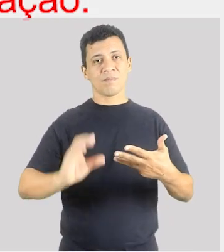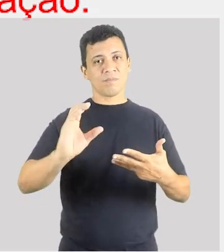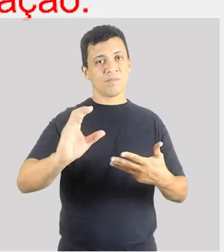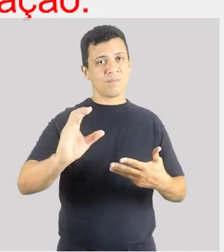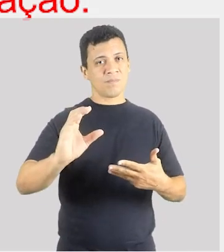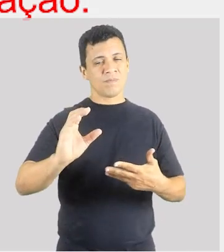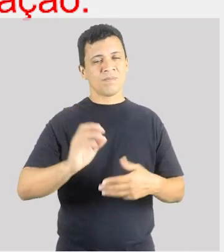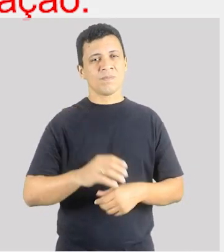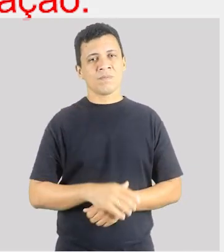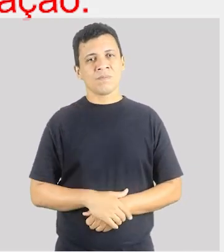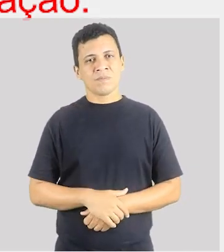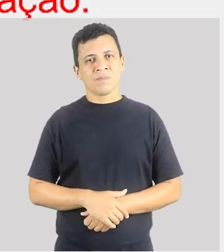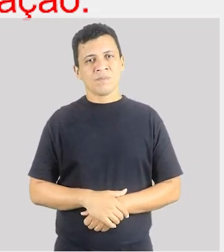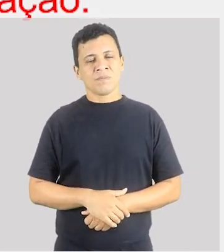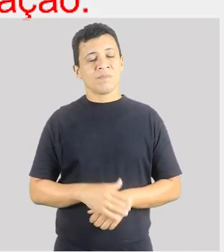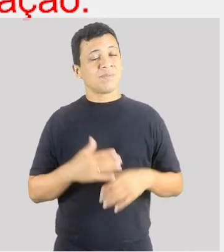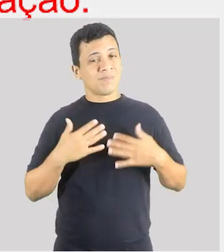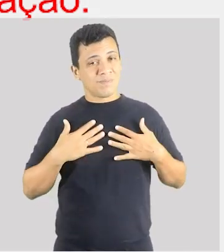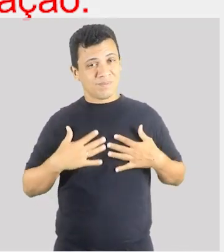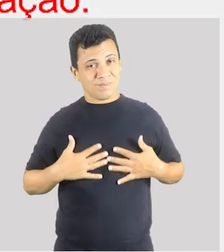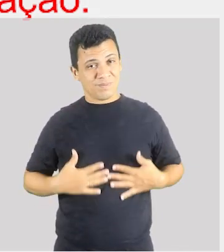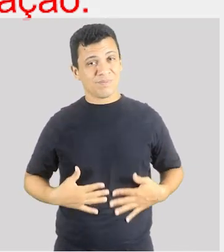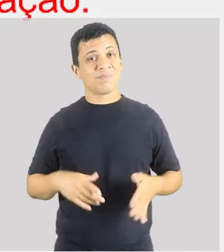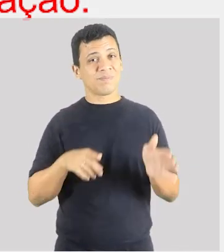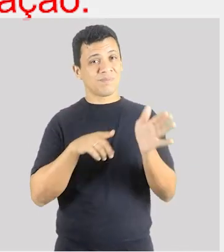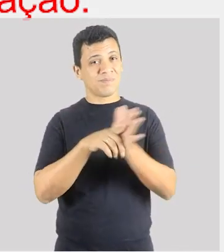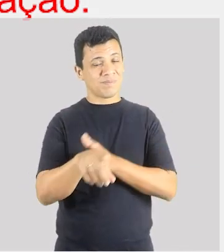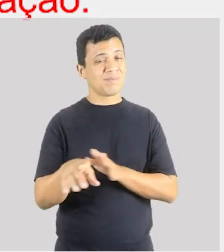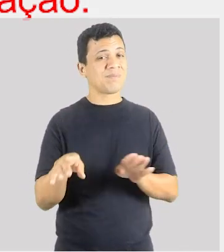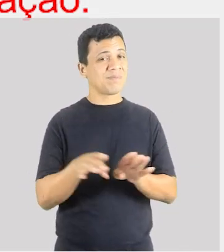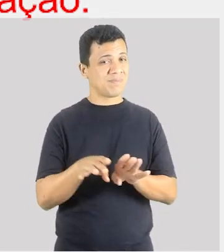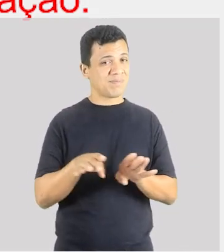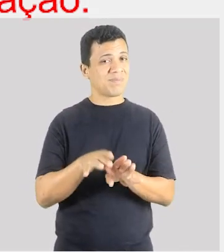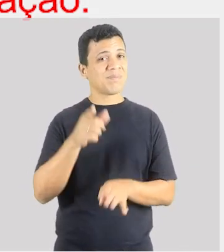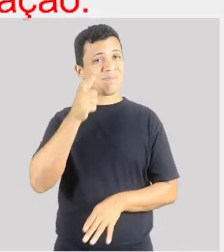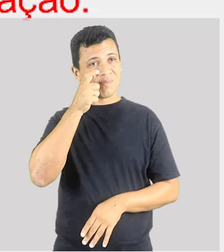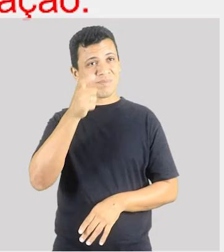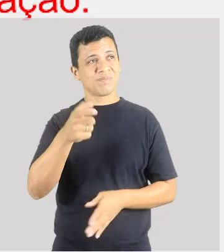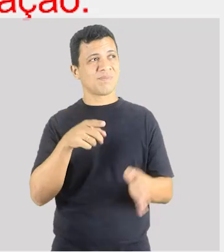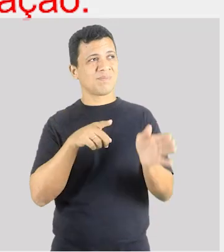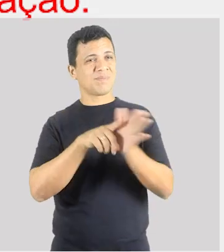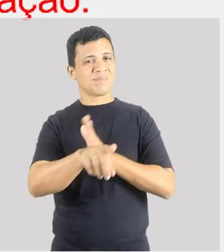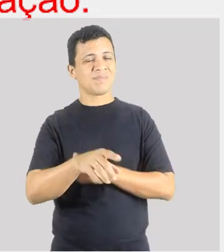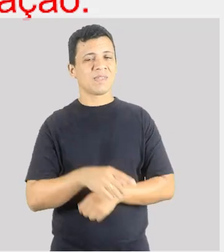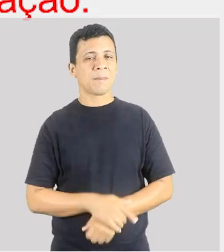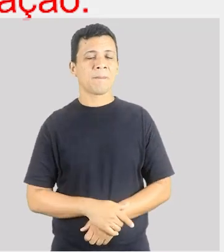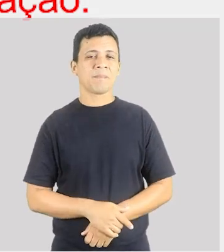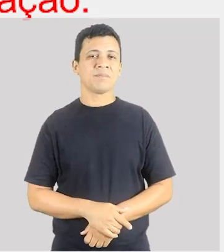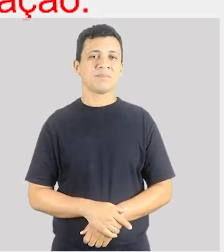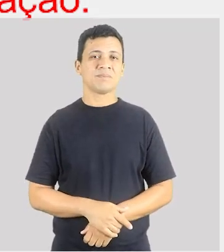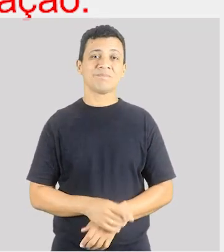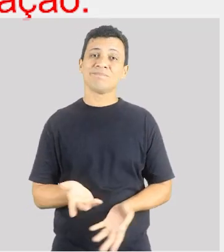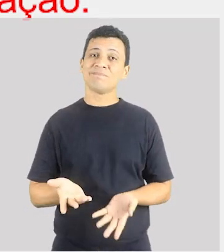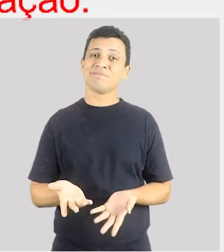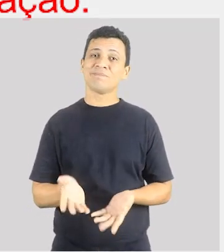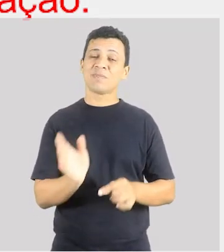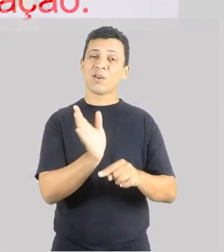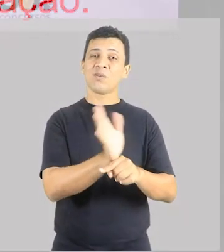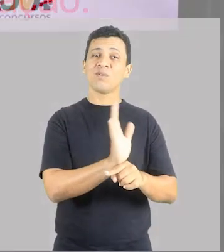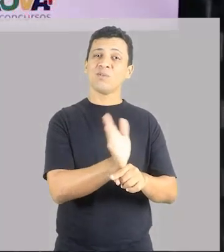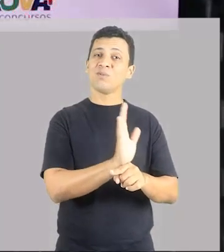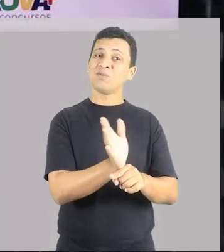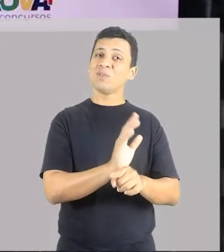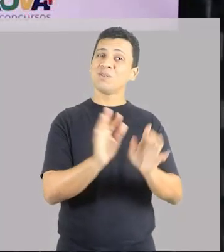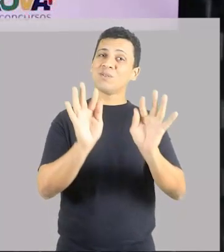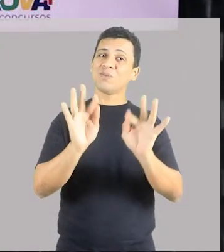casa tá bem tranquila mas bem charmosa bem interessante e assim turminha nós terminamos o nosso vídeo hoje